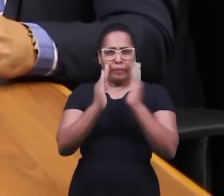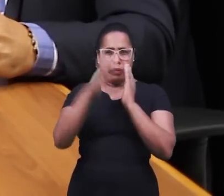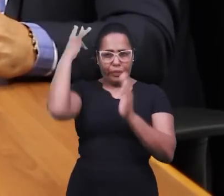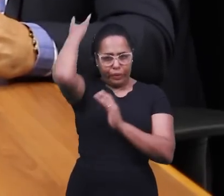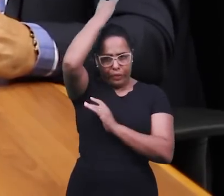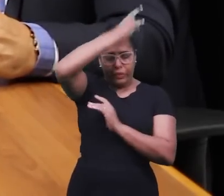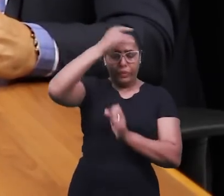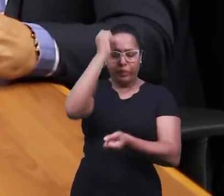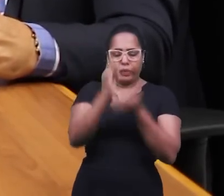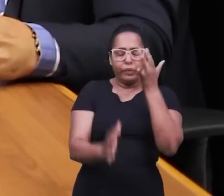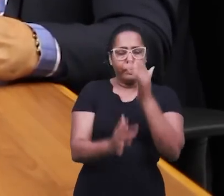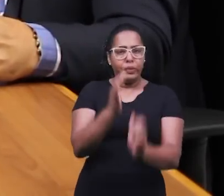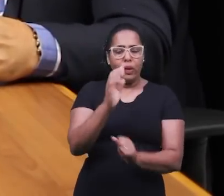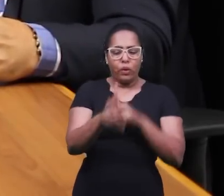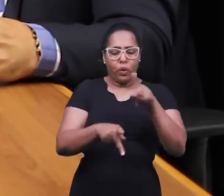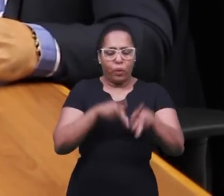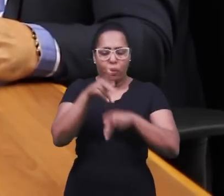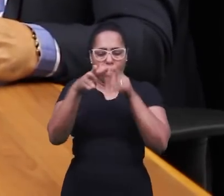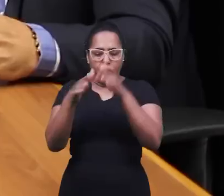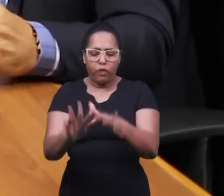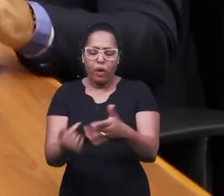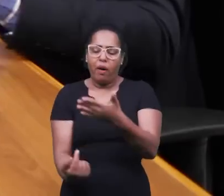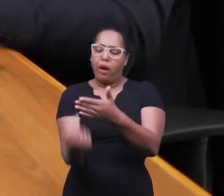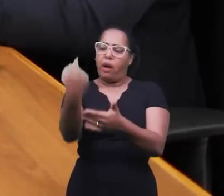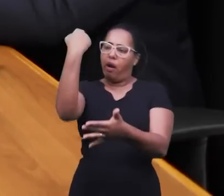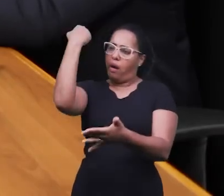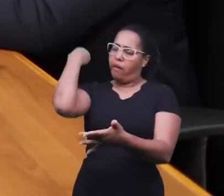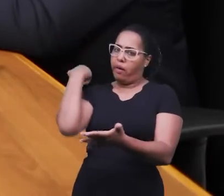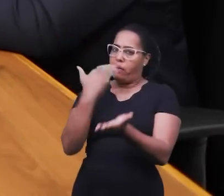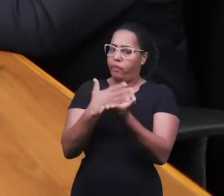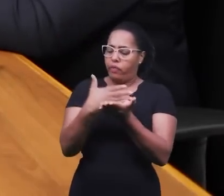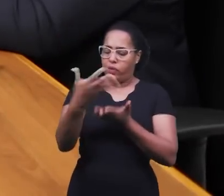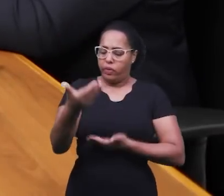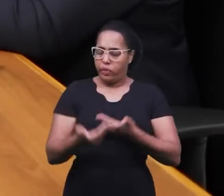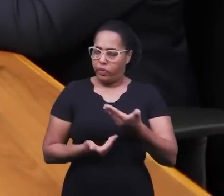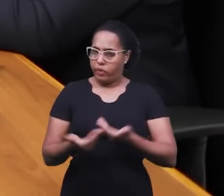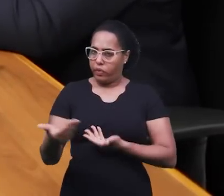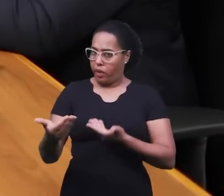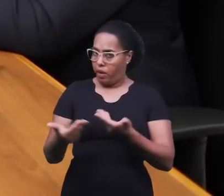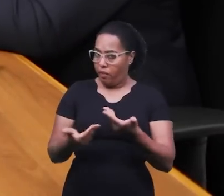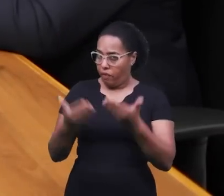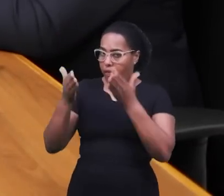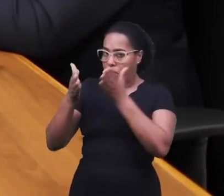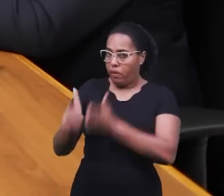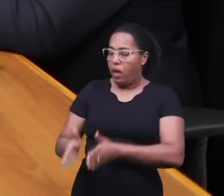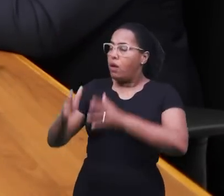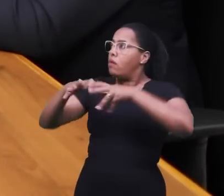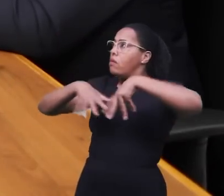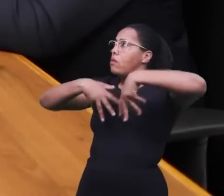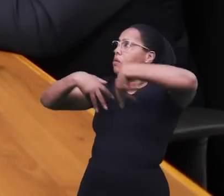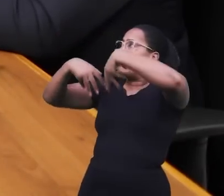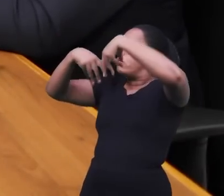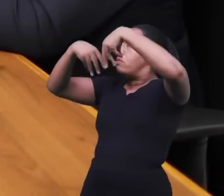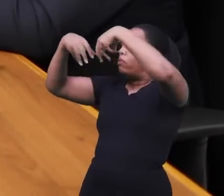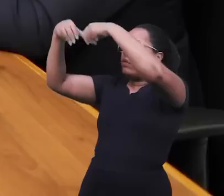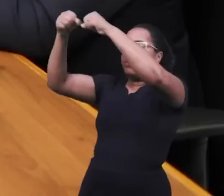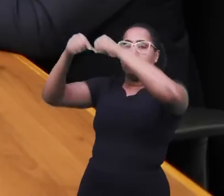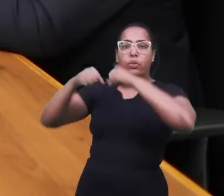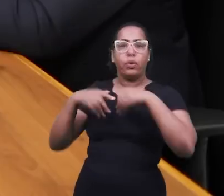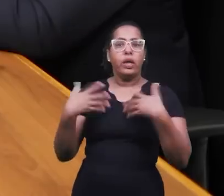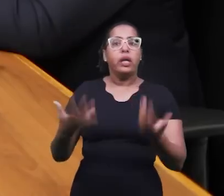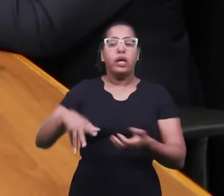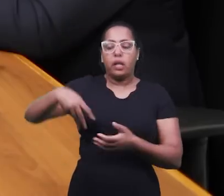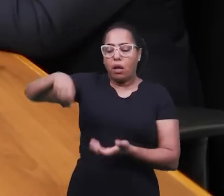igreja está continuamente nesse ato. Ela vem desde o início, as orações dos santos estão subindo ao trono da glória. E